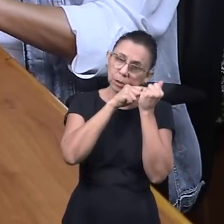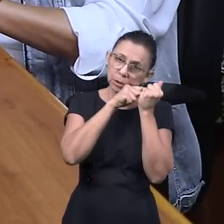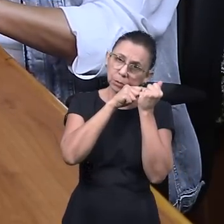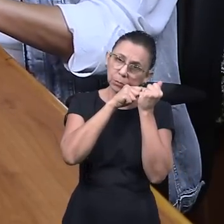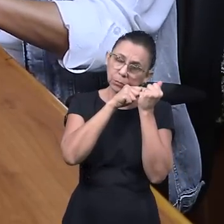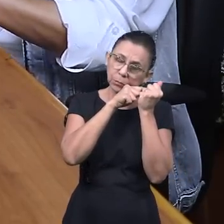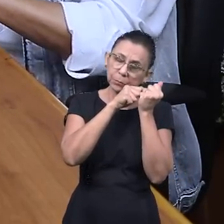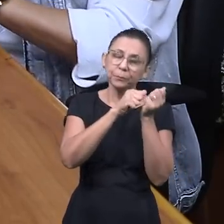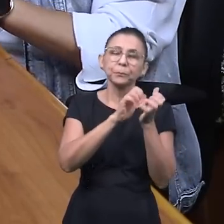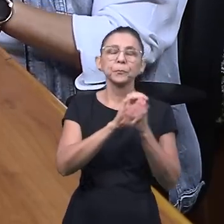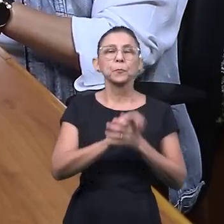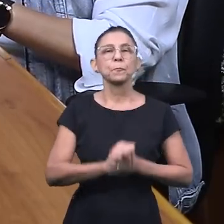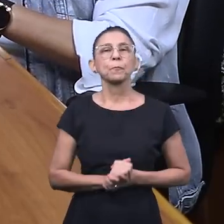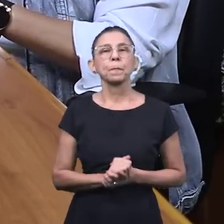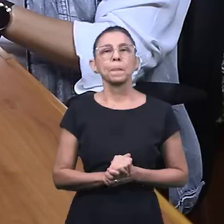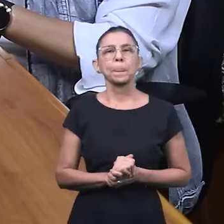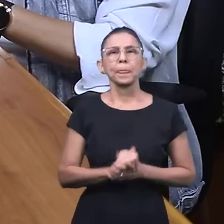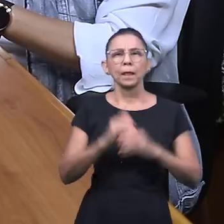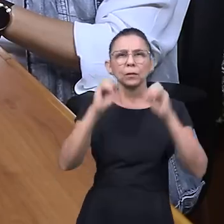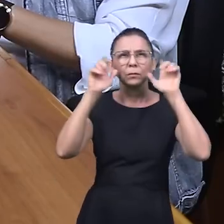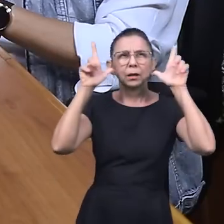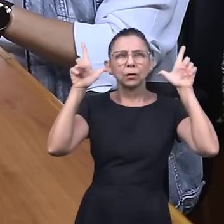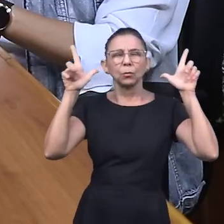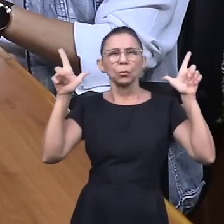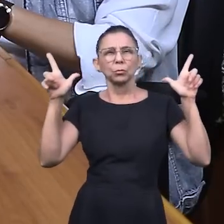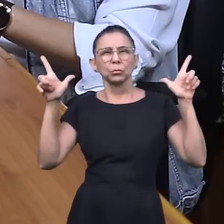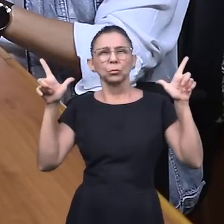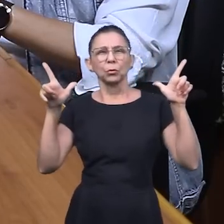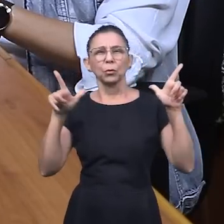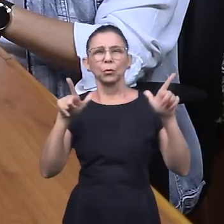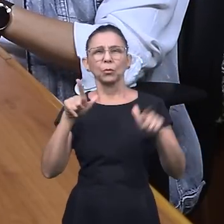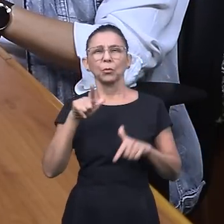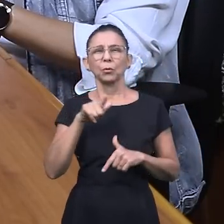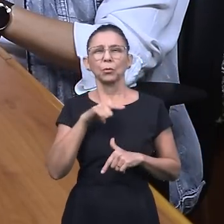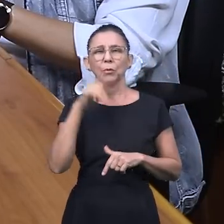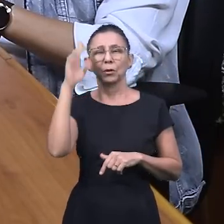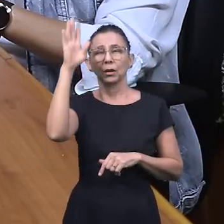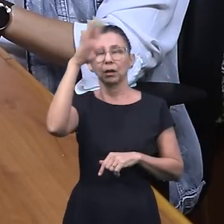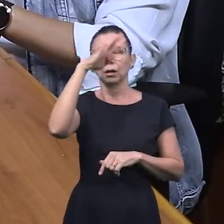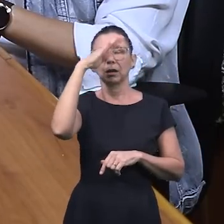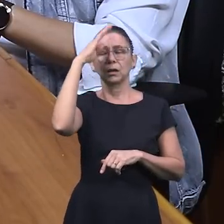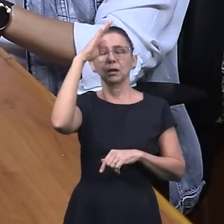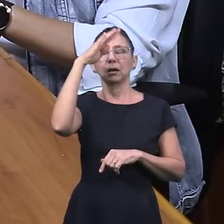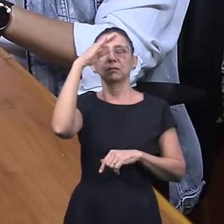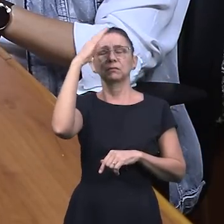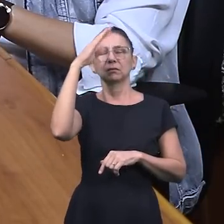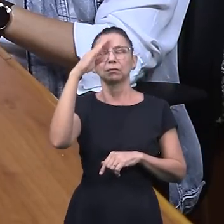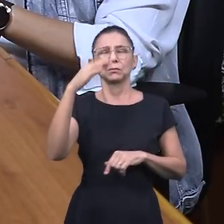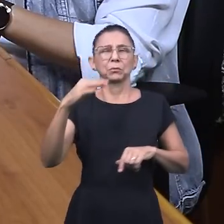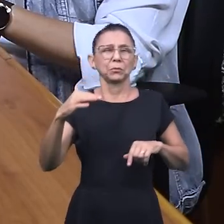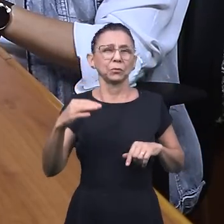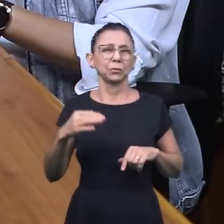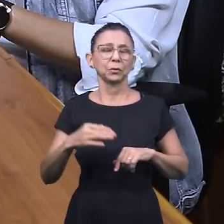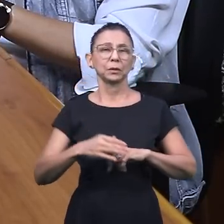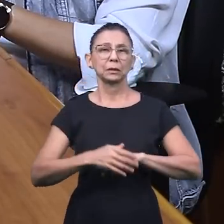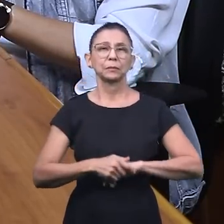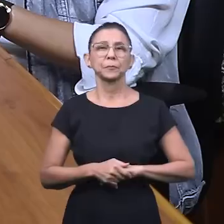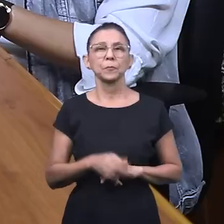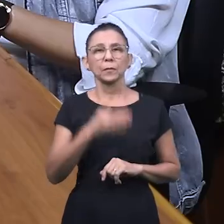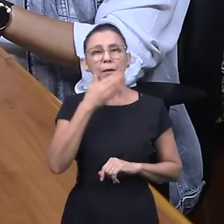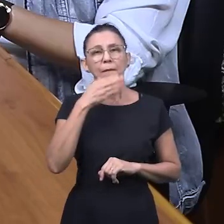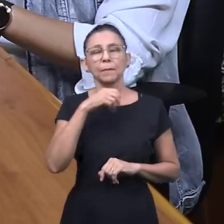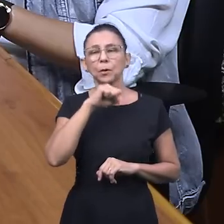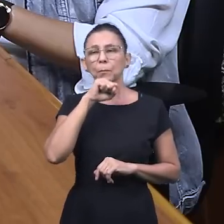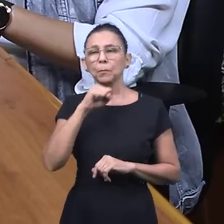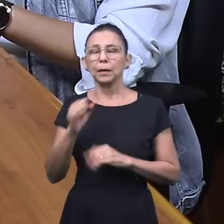dia 24 de dezembro. Quando ela acordou, aí ela já acordou passando muito mal. Que é ali quando meu pai correu com ela